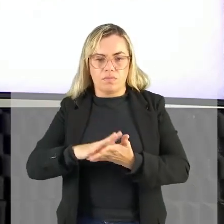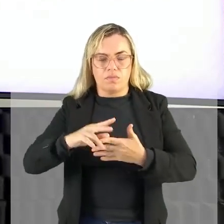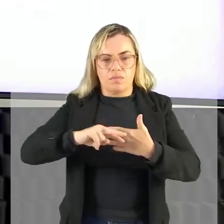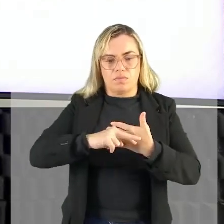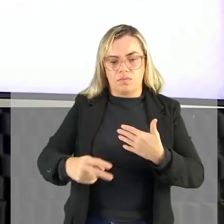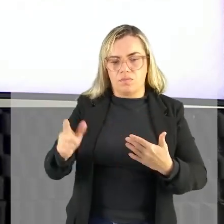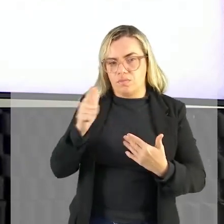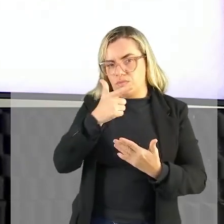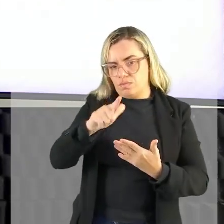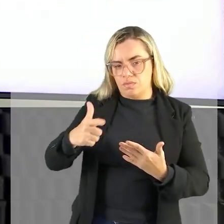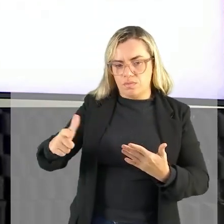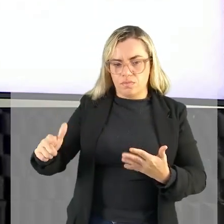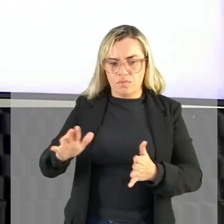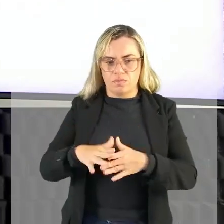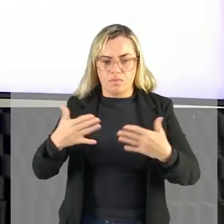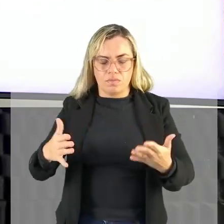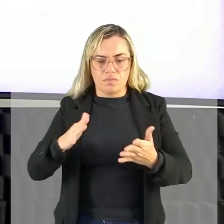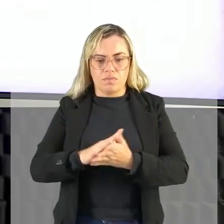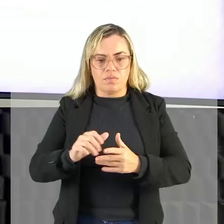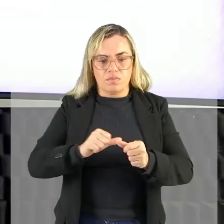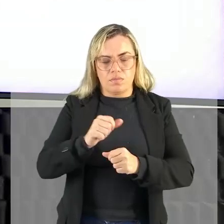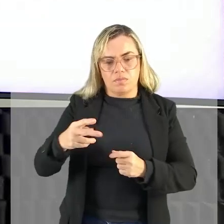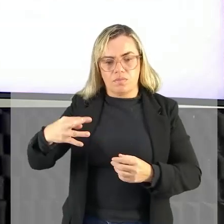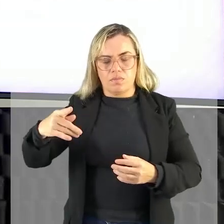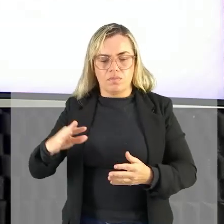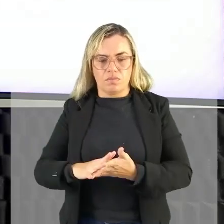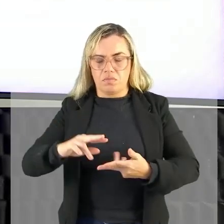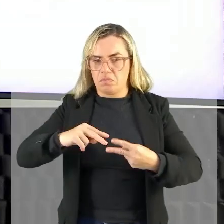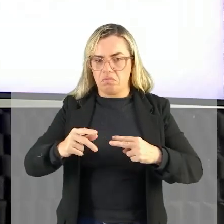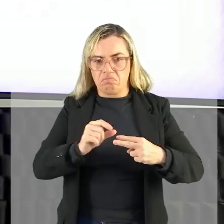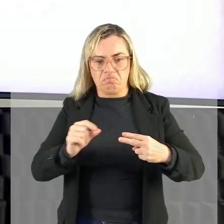leva a uma mutação gênica, né?